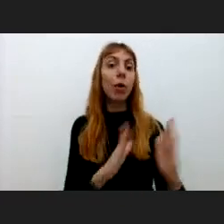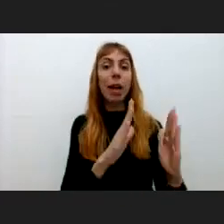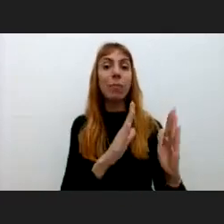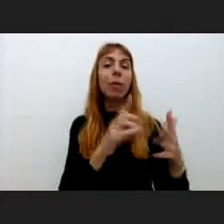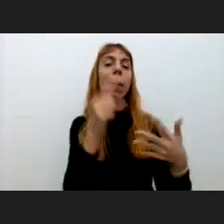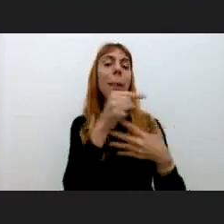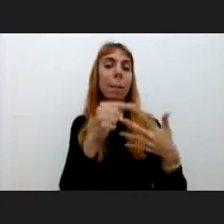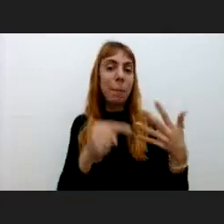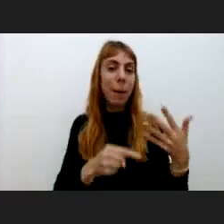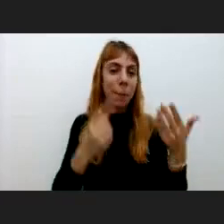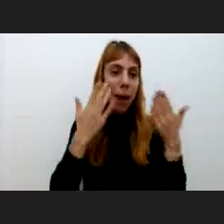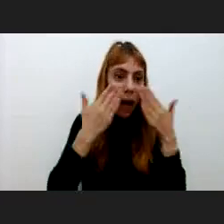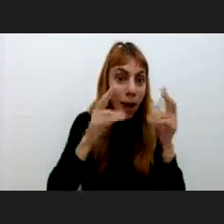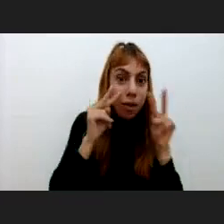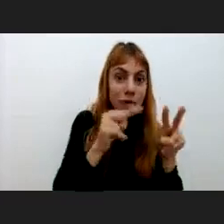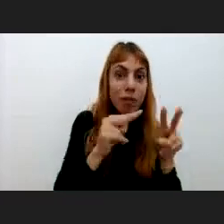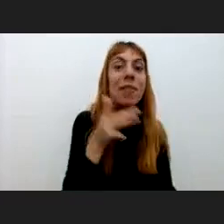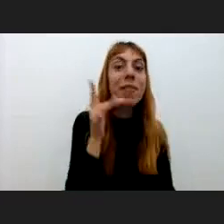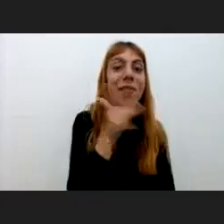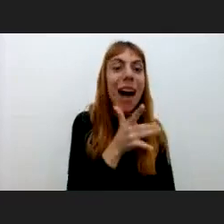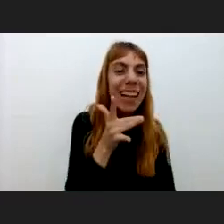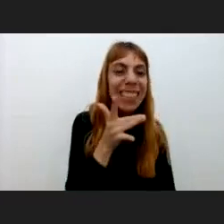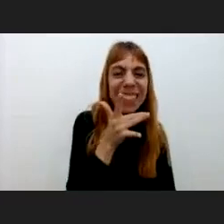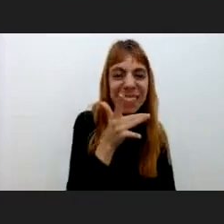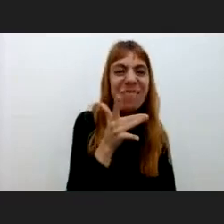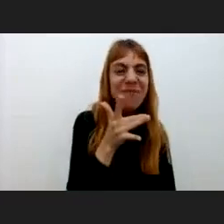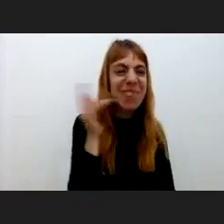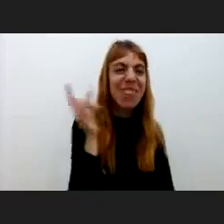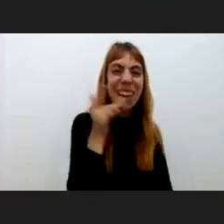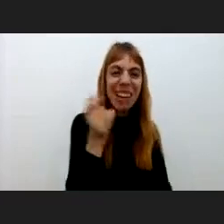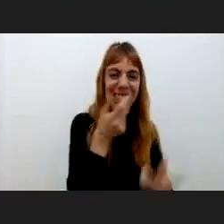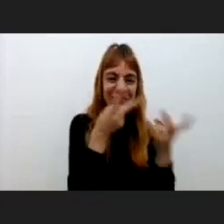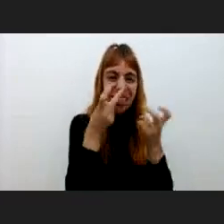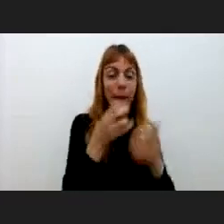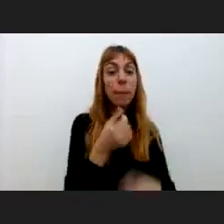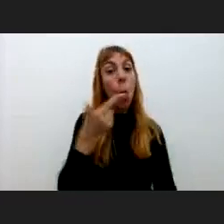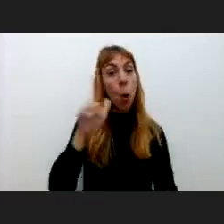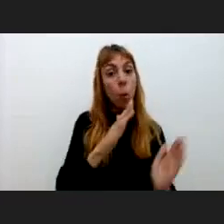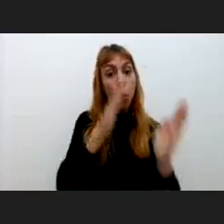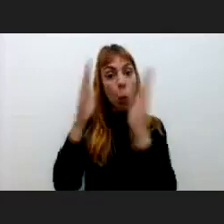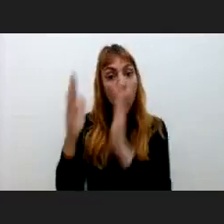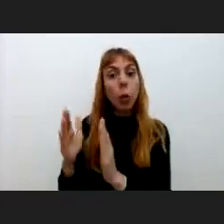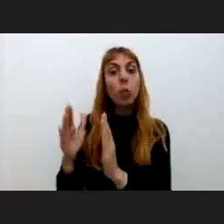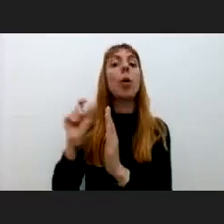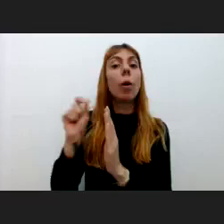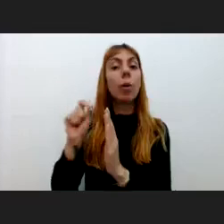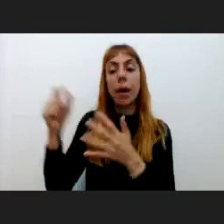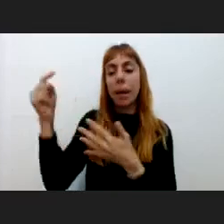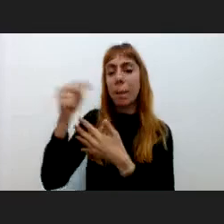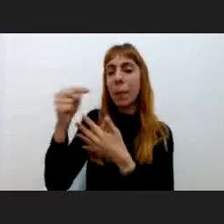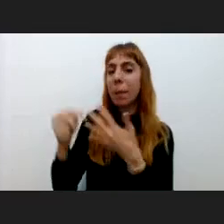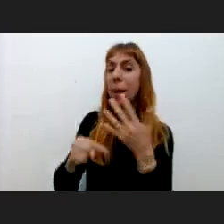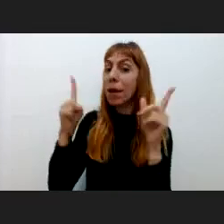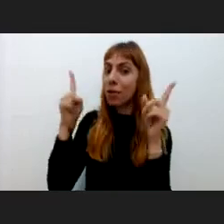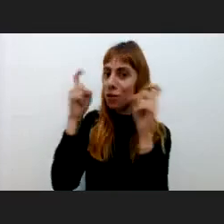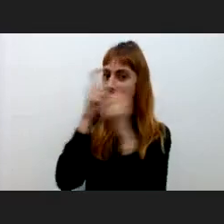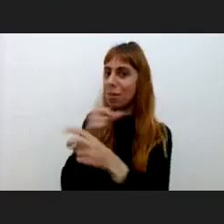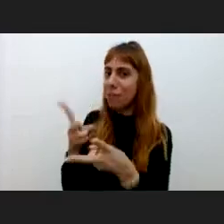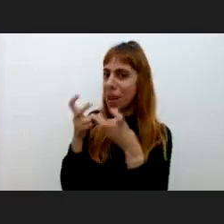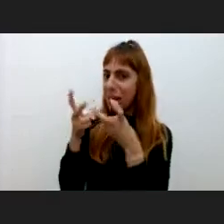fatores invisíveis, né? Então, por exemplo, a nossa genética. A gente não